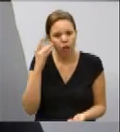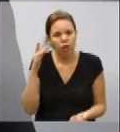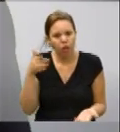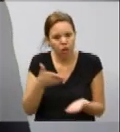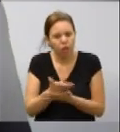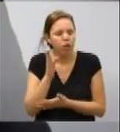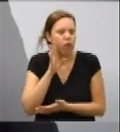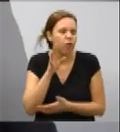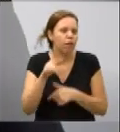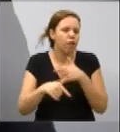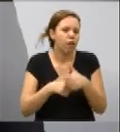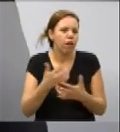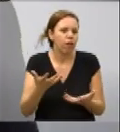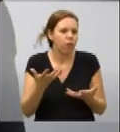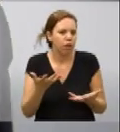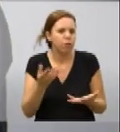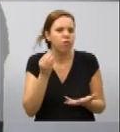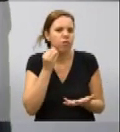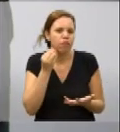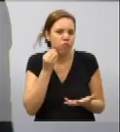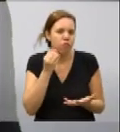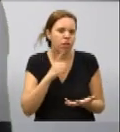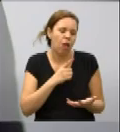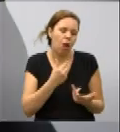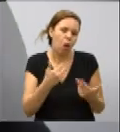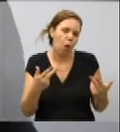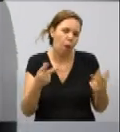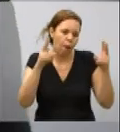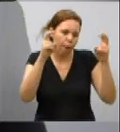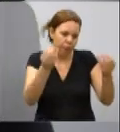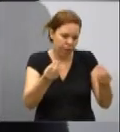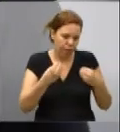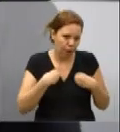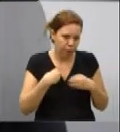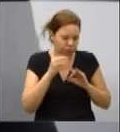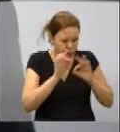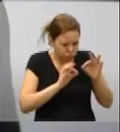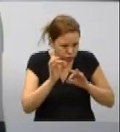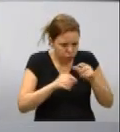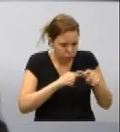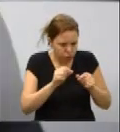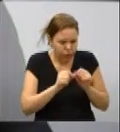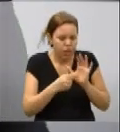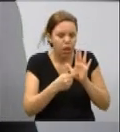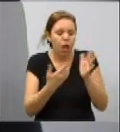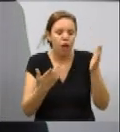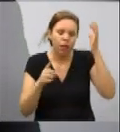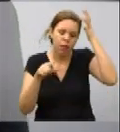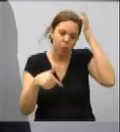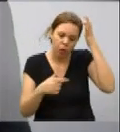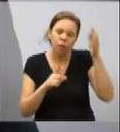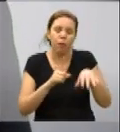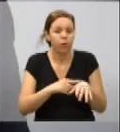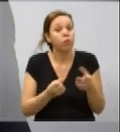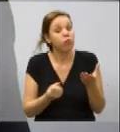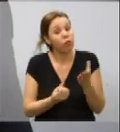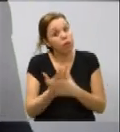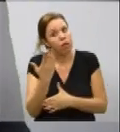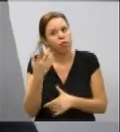trabalho é legal, que ele quer me dar tem algum título que ele me possa passar, é nesse momento que vai rolar algum trabalho,